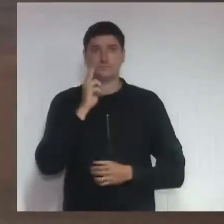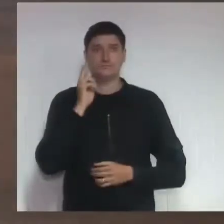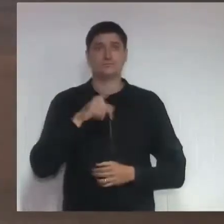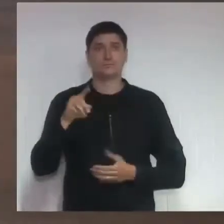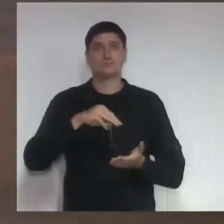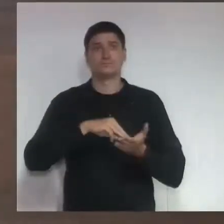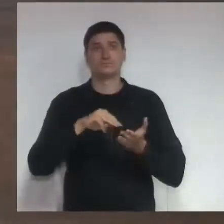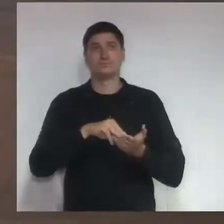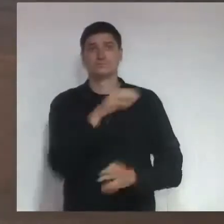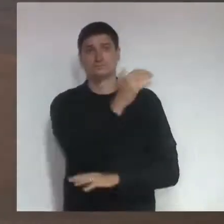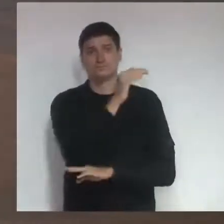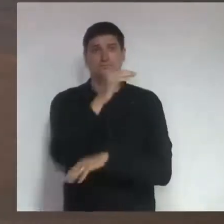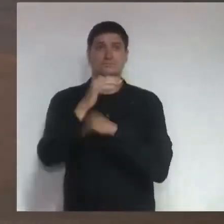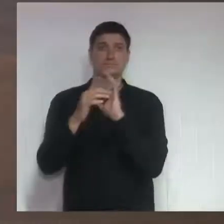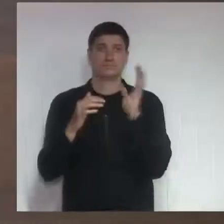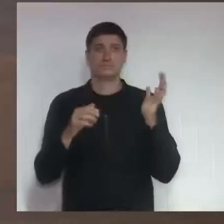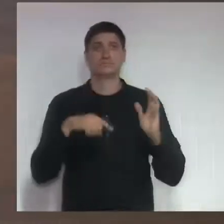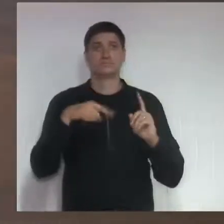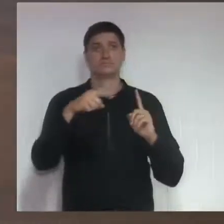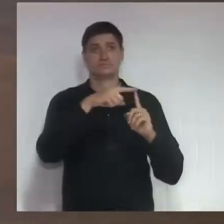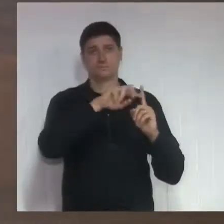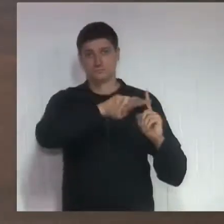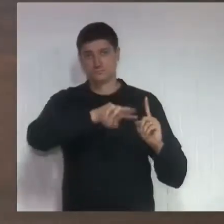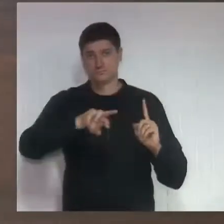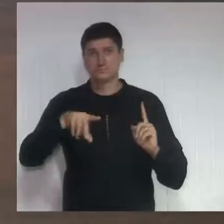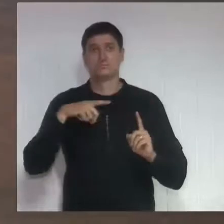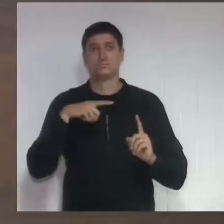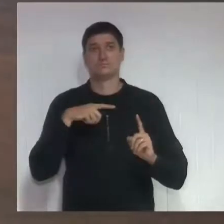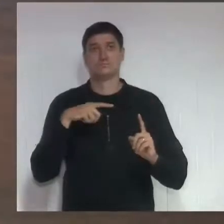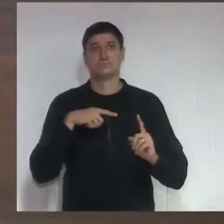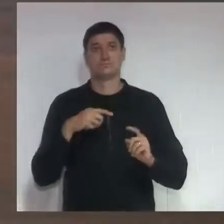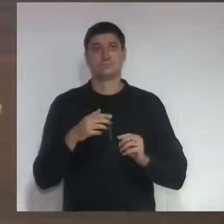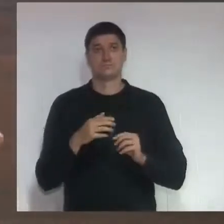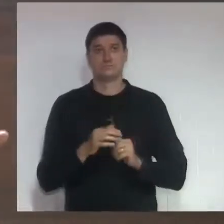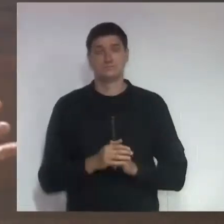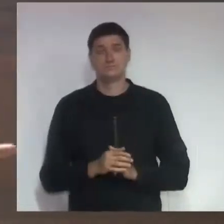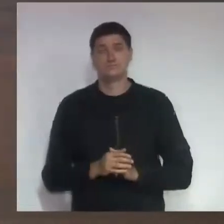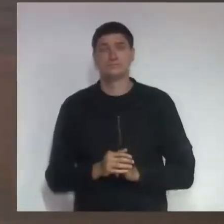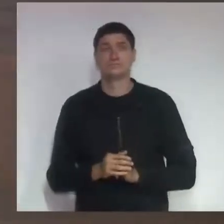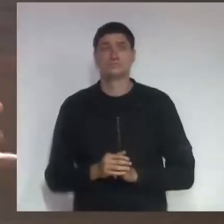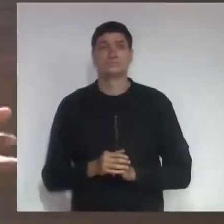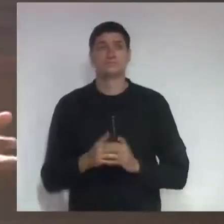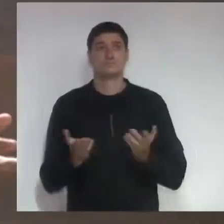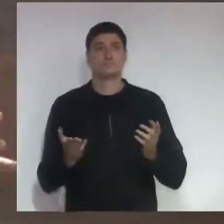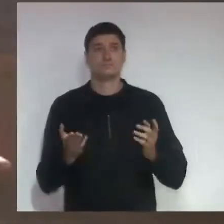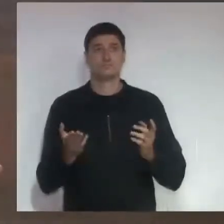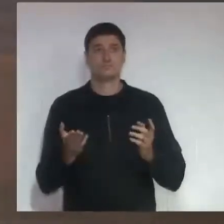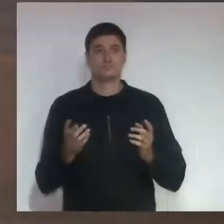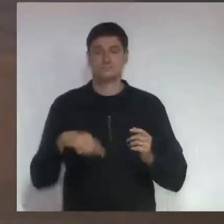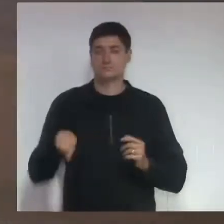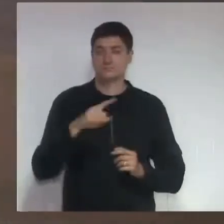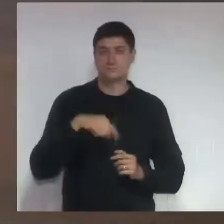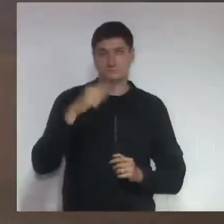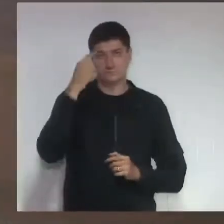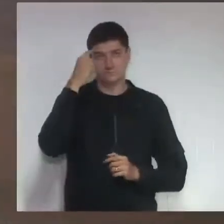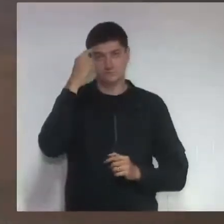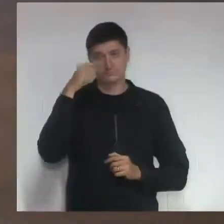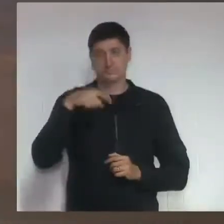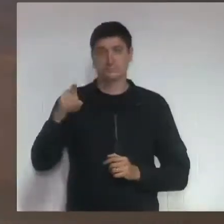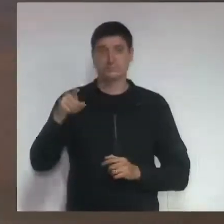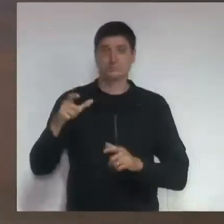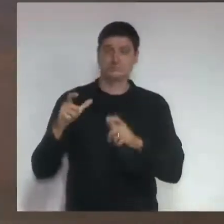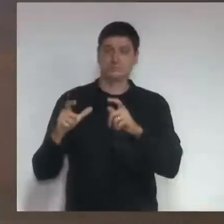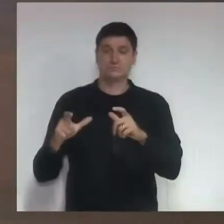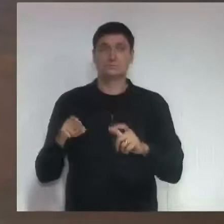do Meio Ambiente, atingir algumas metas e alguns indicadores. Então, qual que é a vantagem da gente ter uma área de